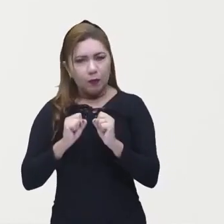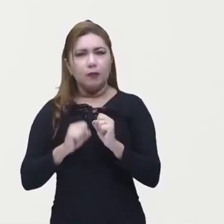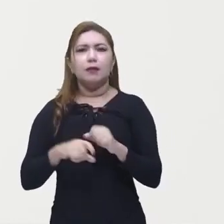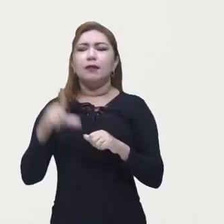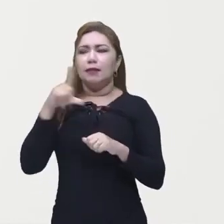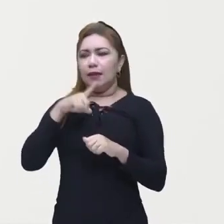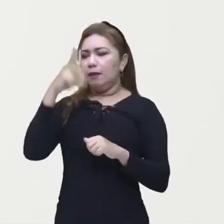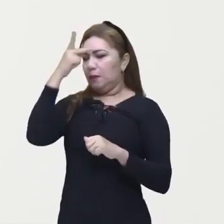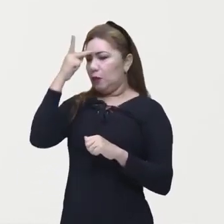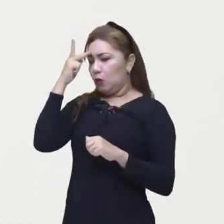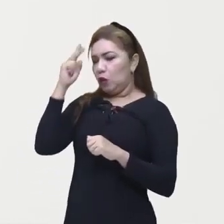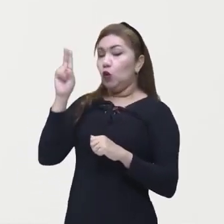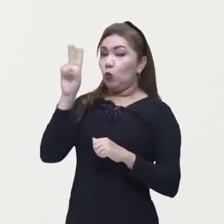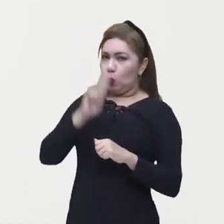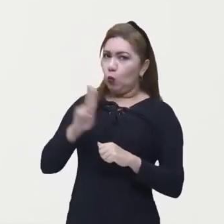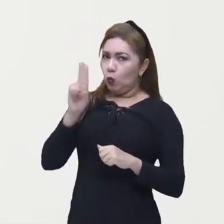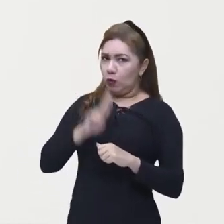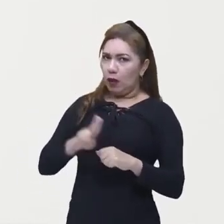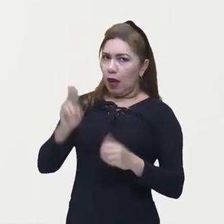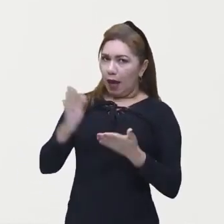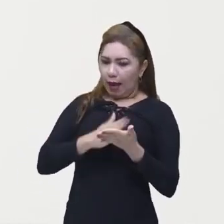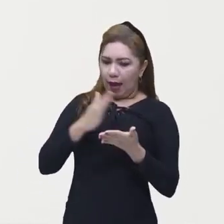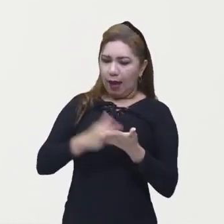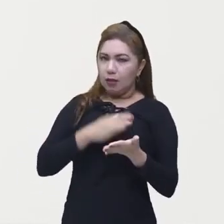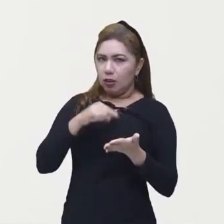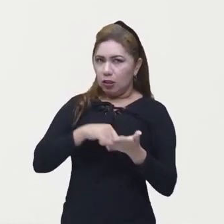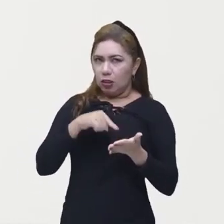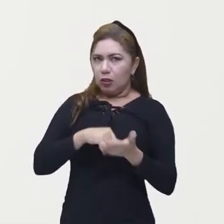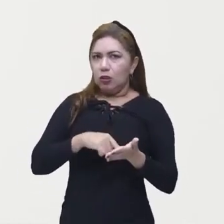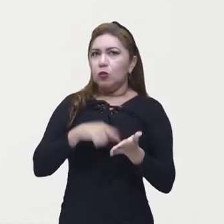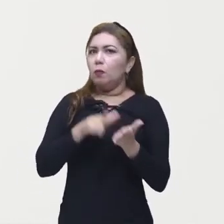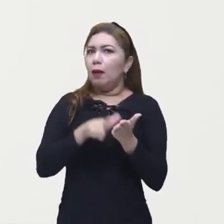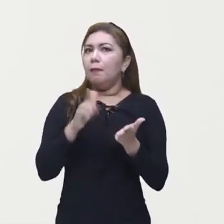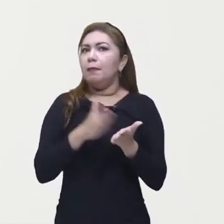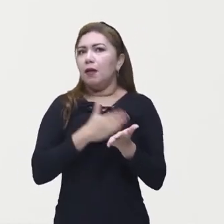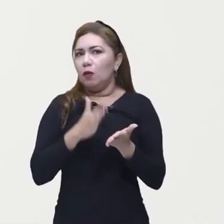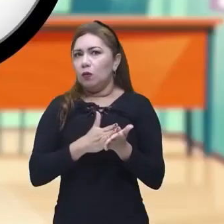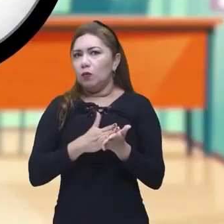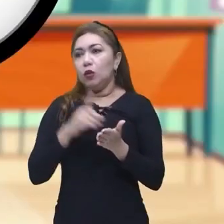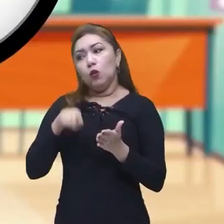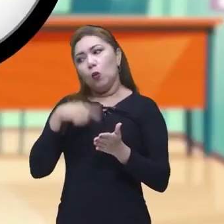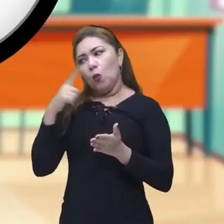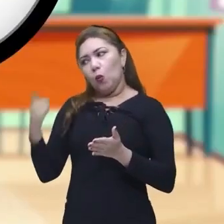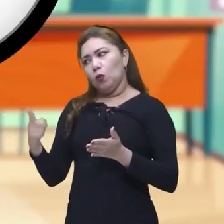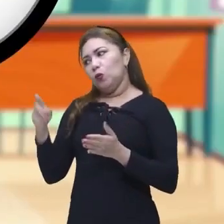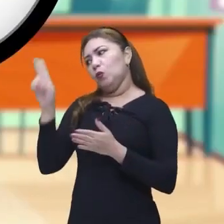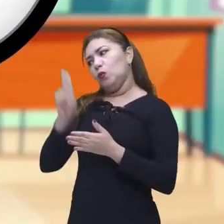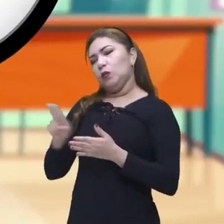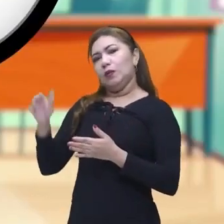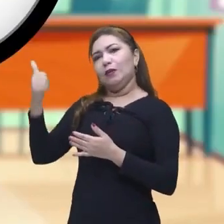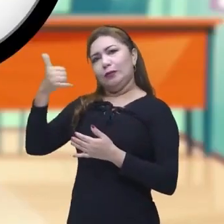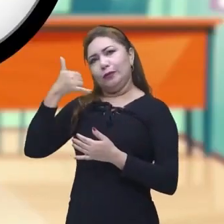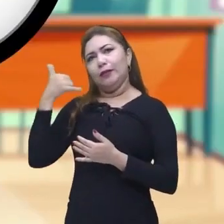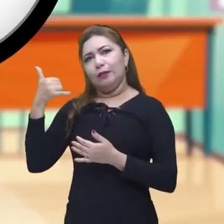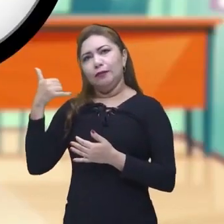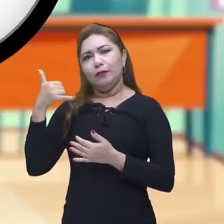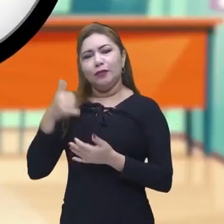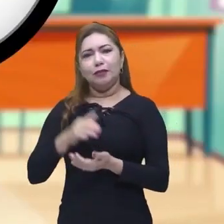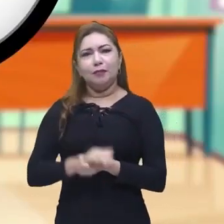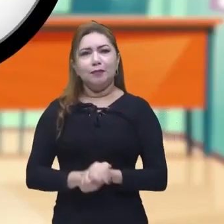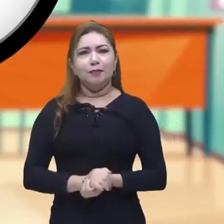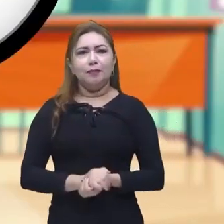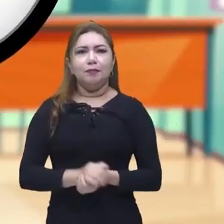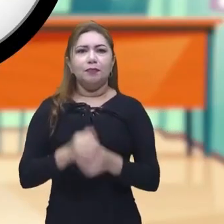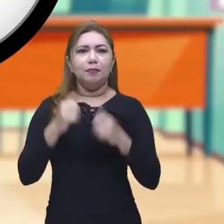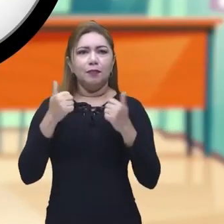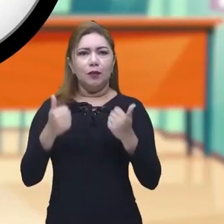papel e tem pessoas que gostam de utilizar a agenda do celular, ok? Bom, nós vimos aí o uso da